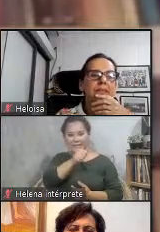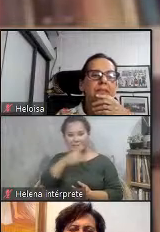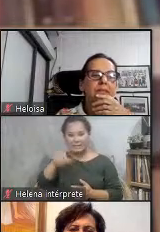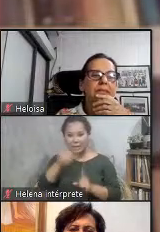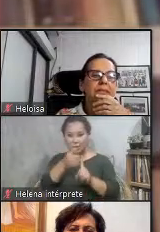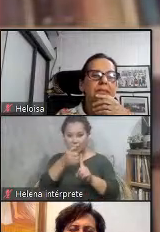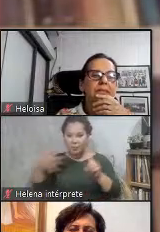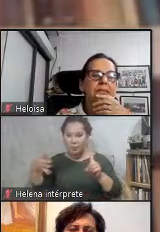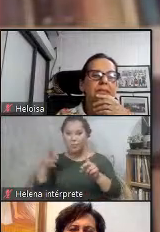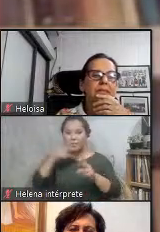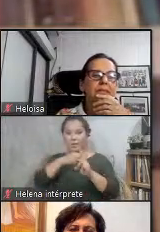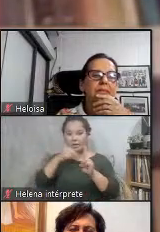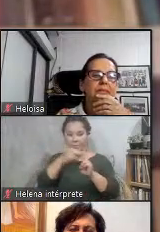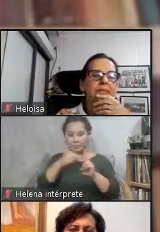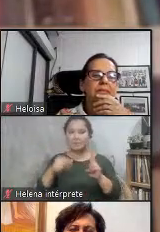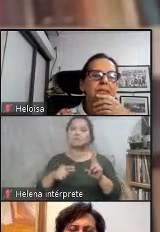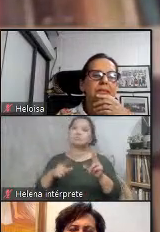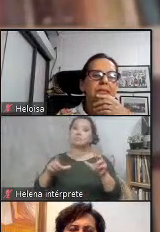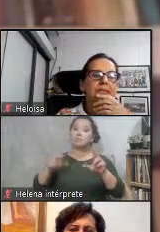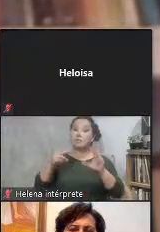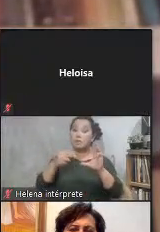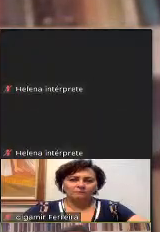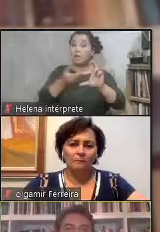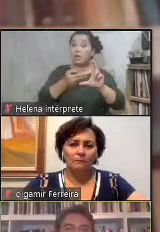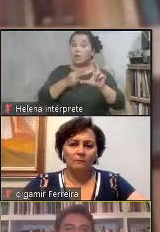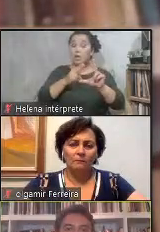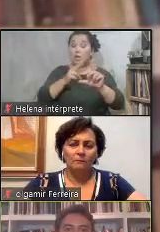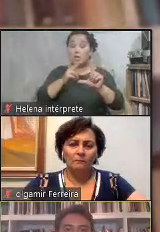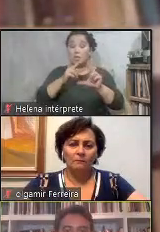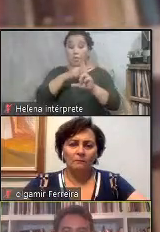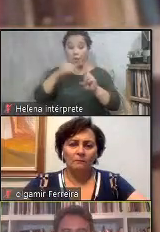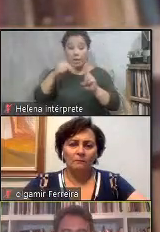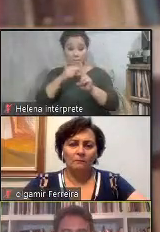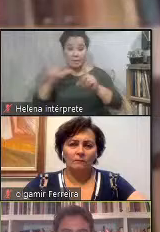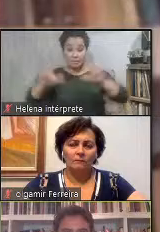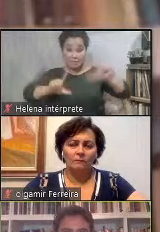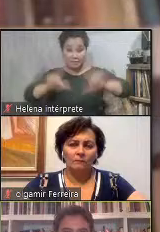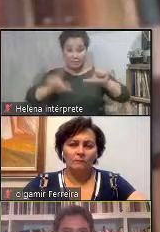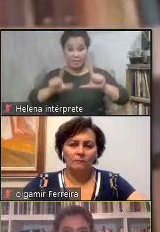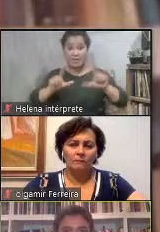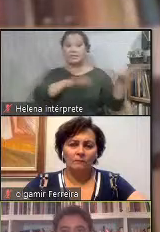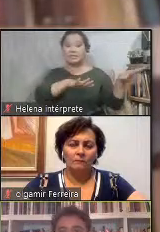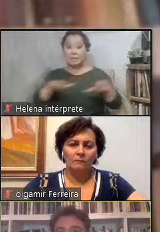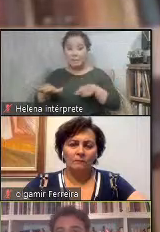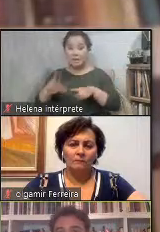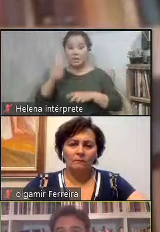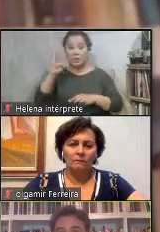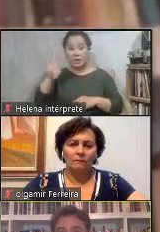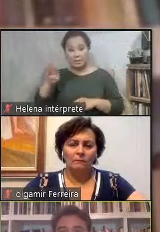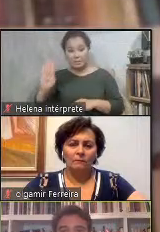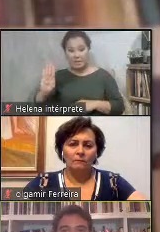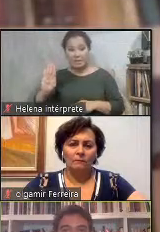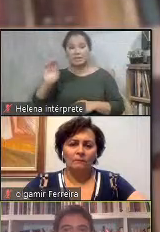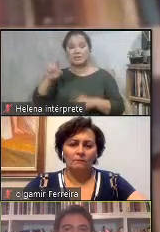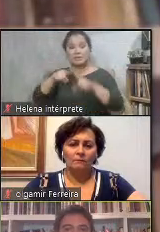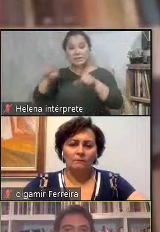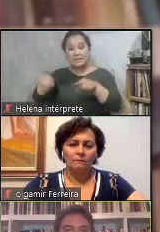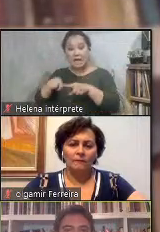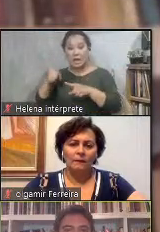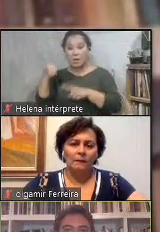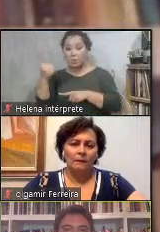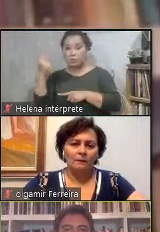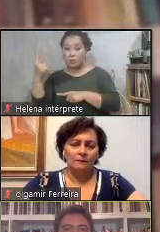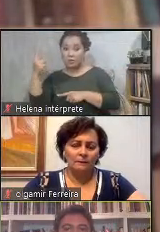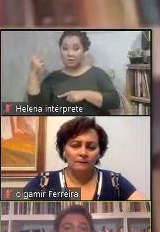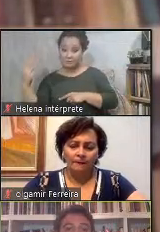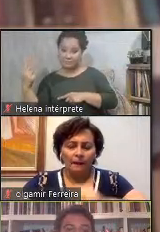UNB Sala 1, Semana UNB Sala 2 e Semana UNB Sala 3. As atividades poderão ser